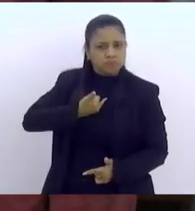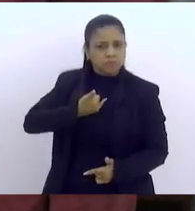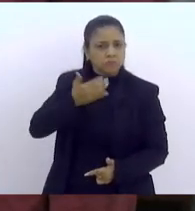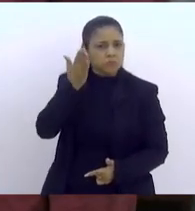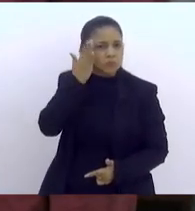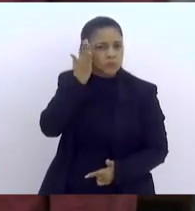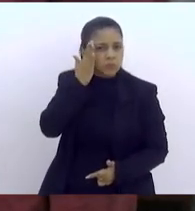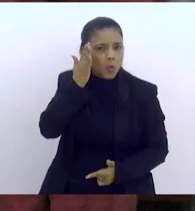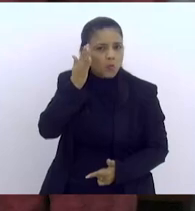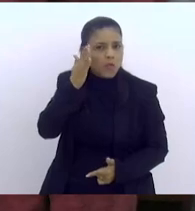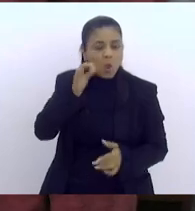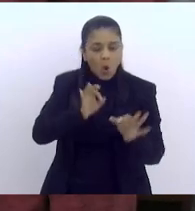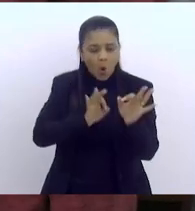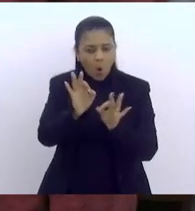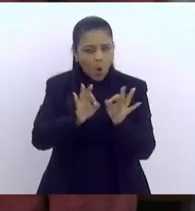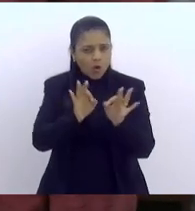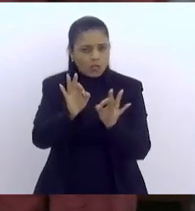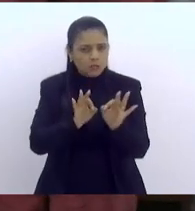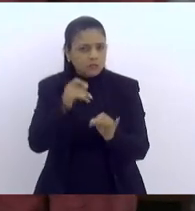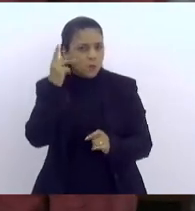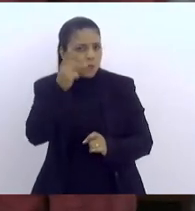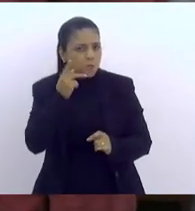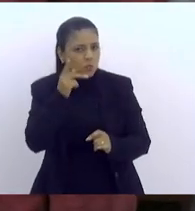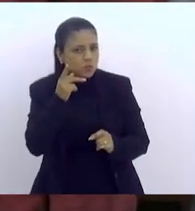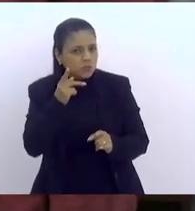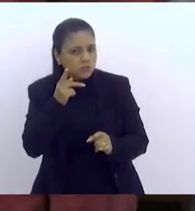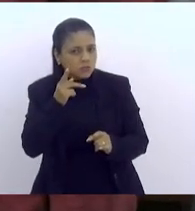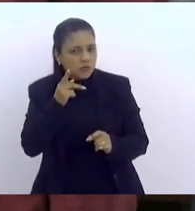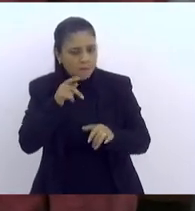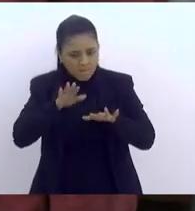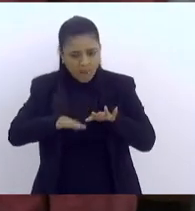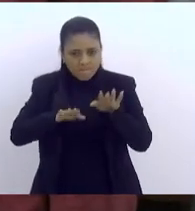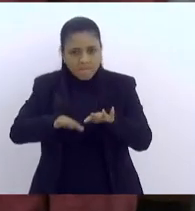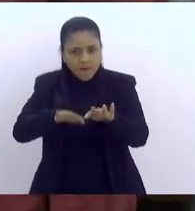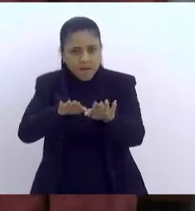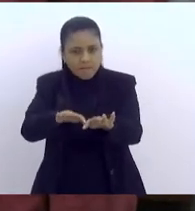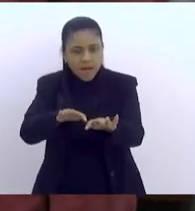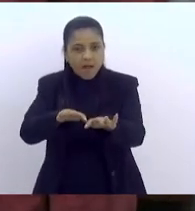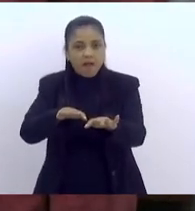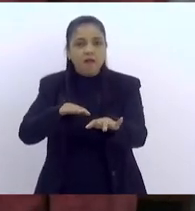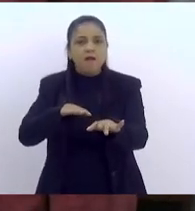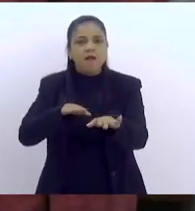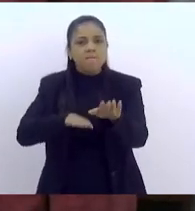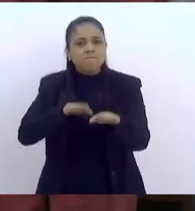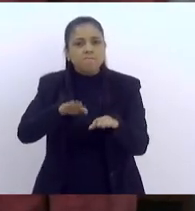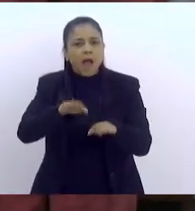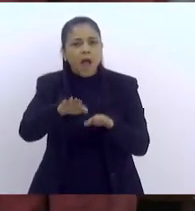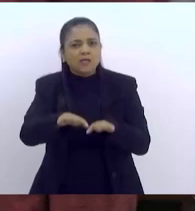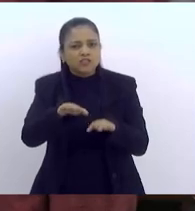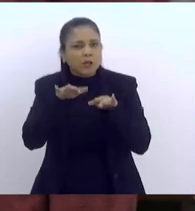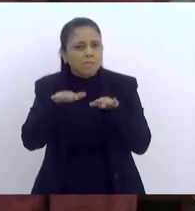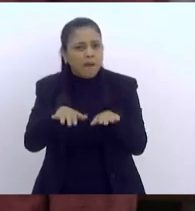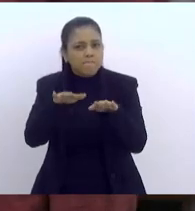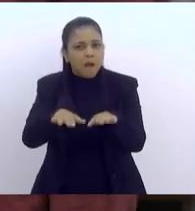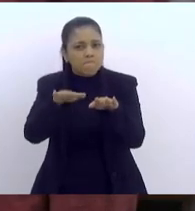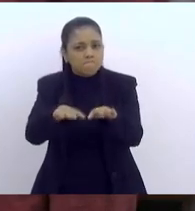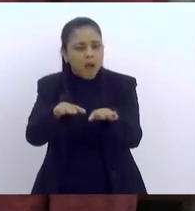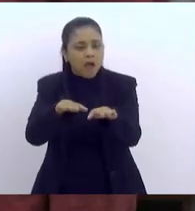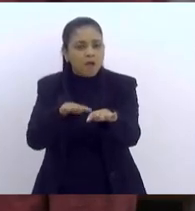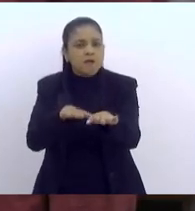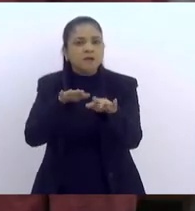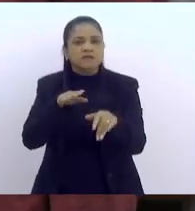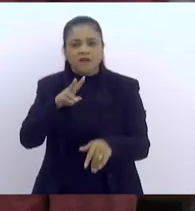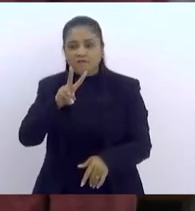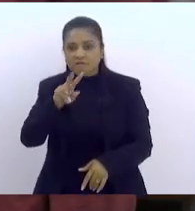política responsável para organizar a Marcha das Vadias. Quero dizer para Vossa Excelência que isso não é